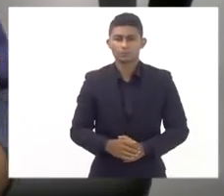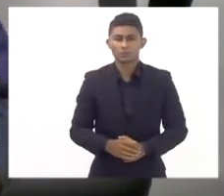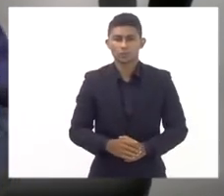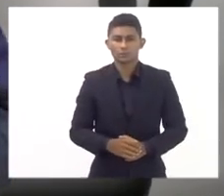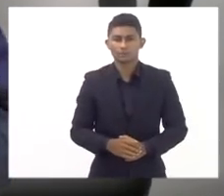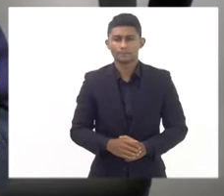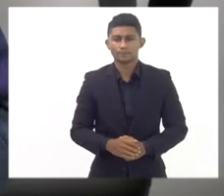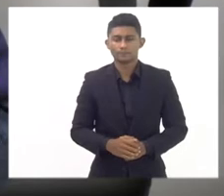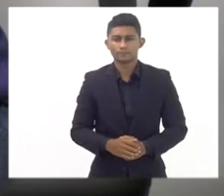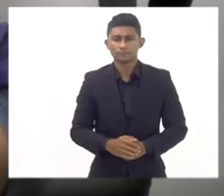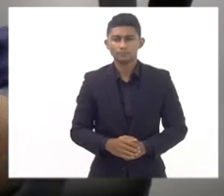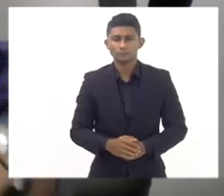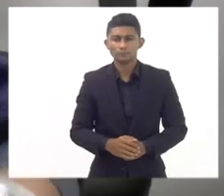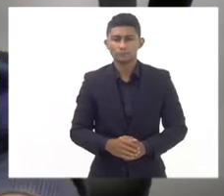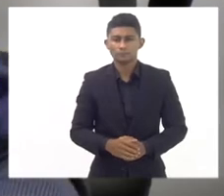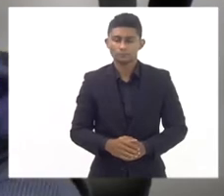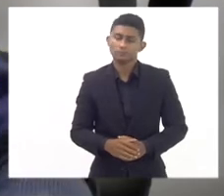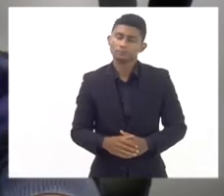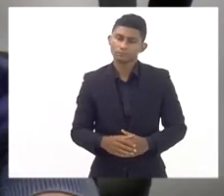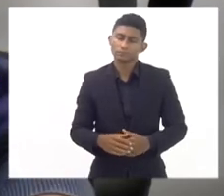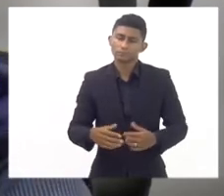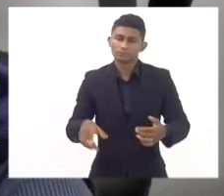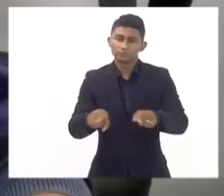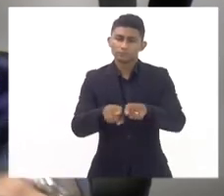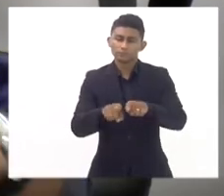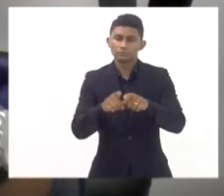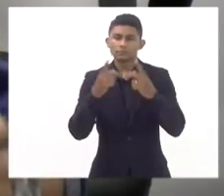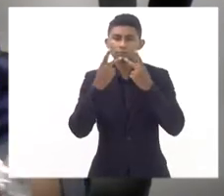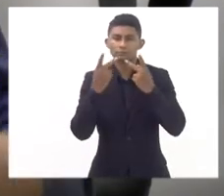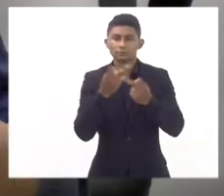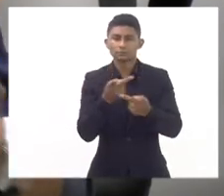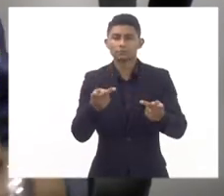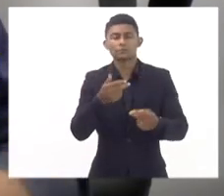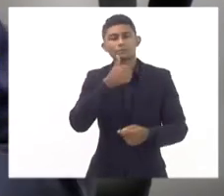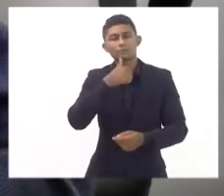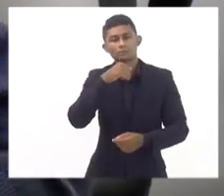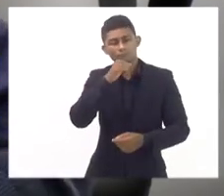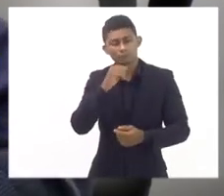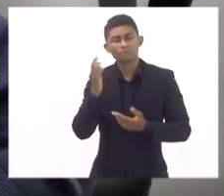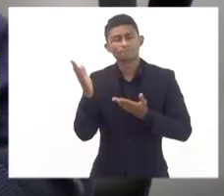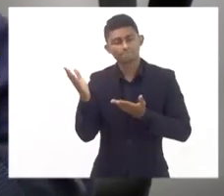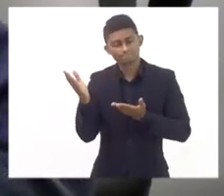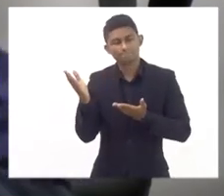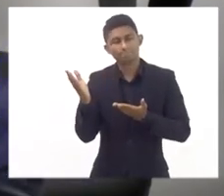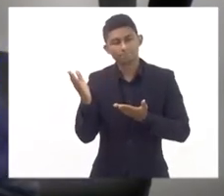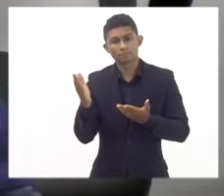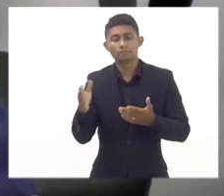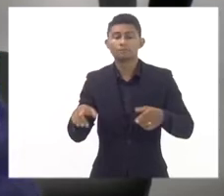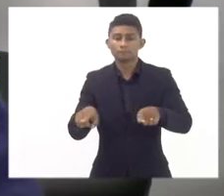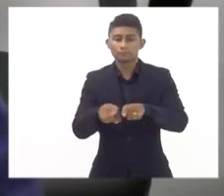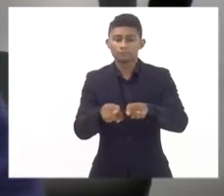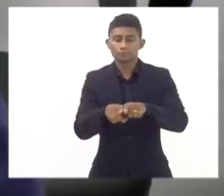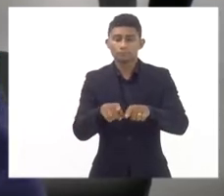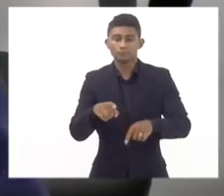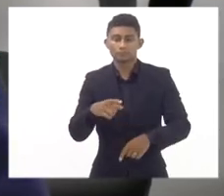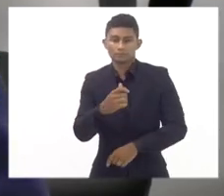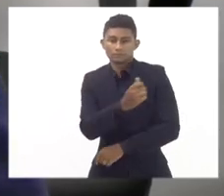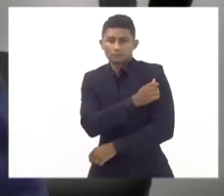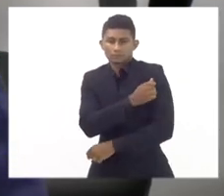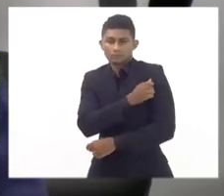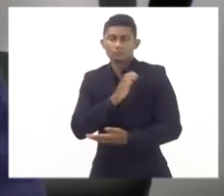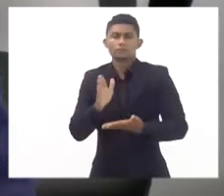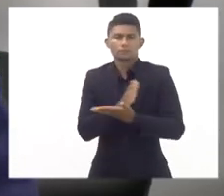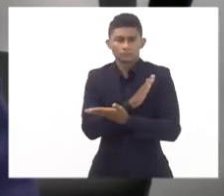nessa mesma linha, e já reafirmando, já dizendo, né, minha mãe, enfim, a gente tem vários estudantes no subsequente do CEFET, pais,